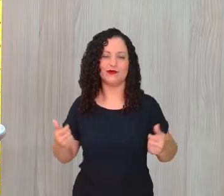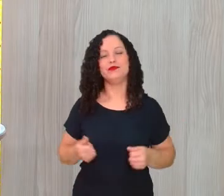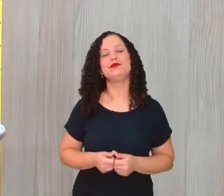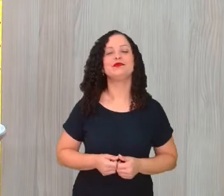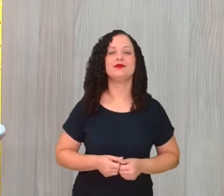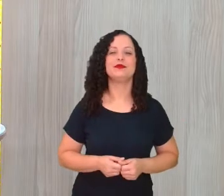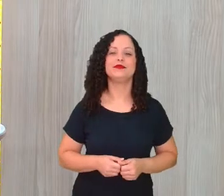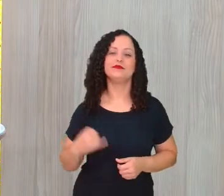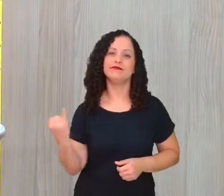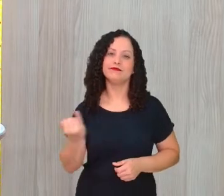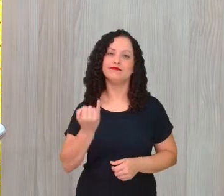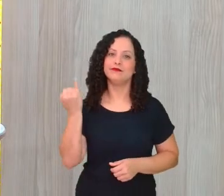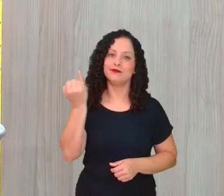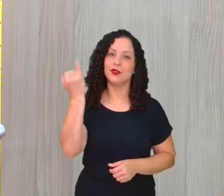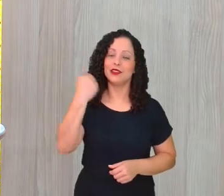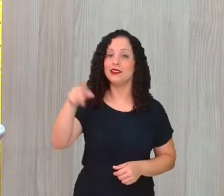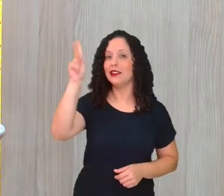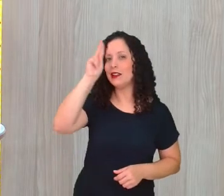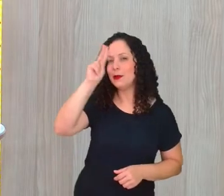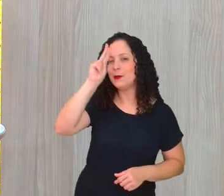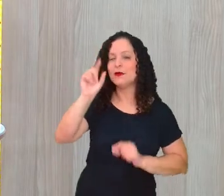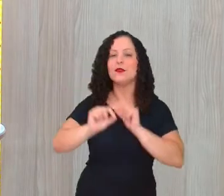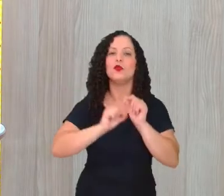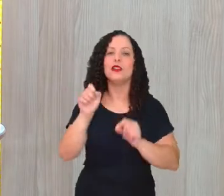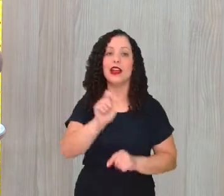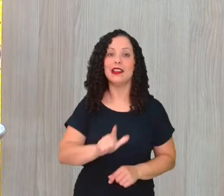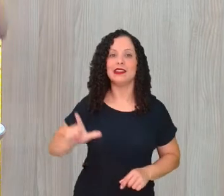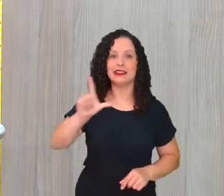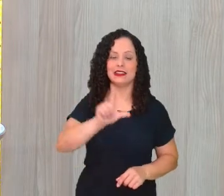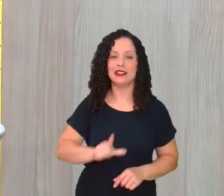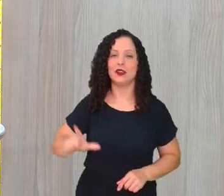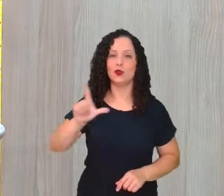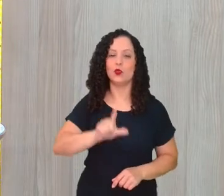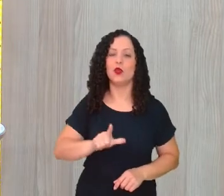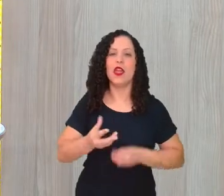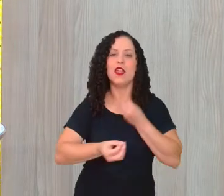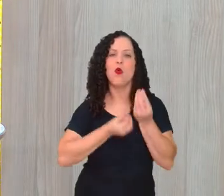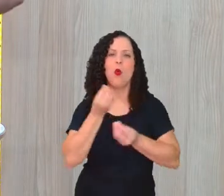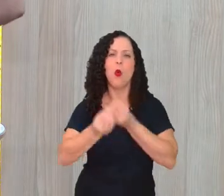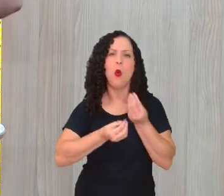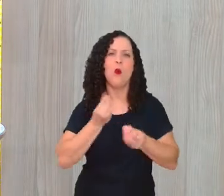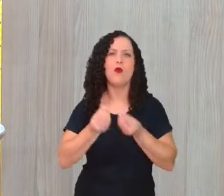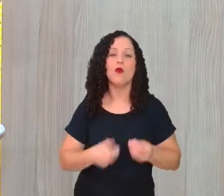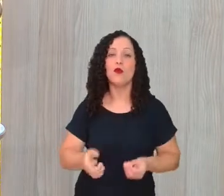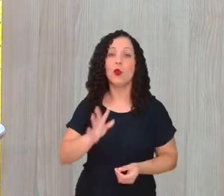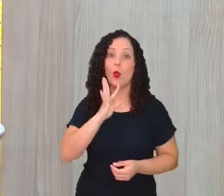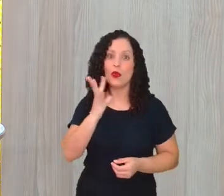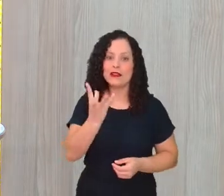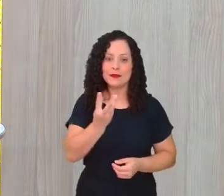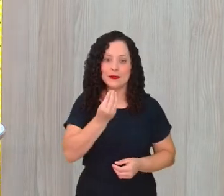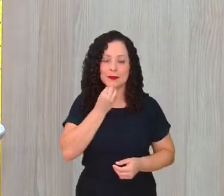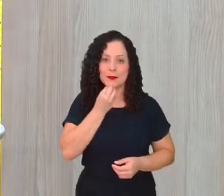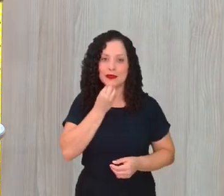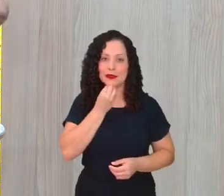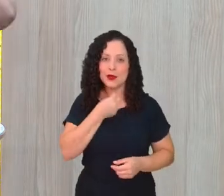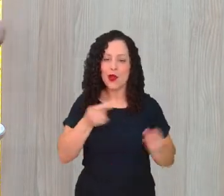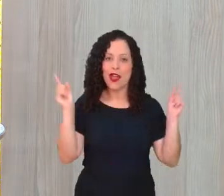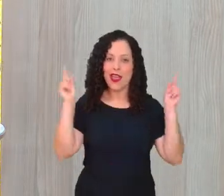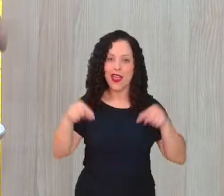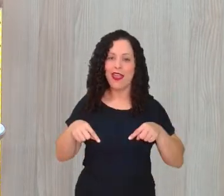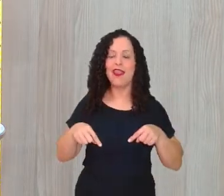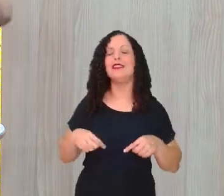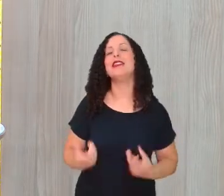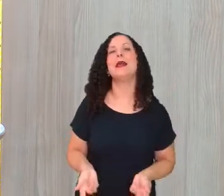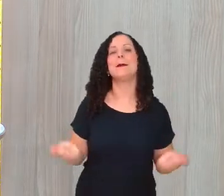que o texto, que a literatura é também uma forma de conhecimento, Sim. É um modo em que a gente pode